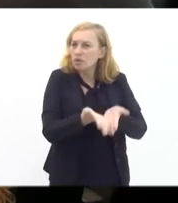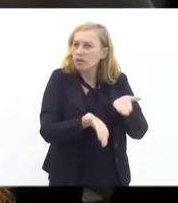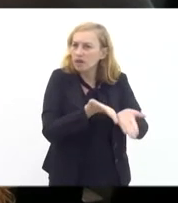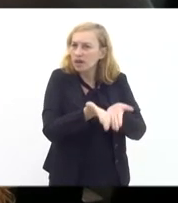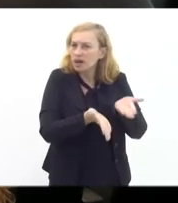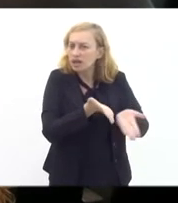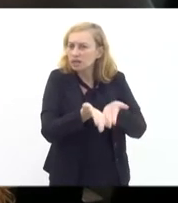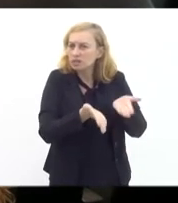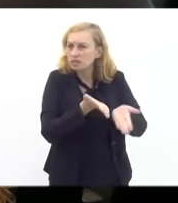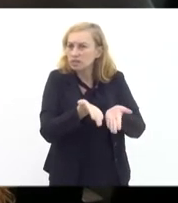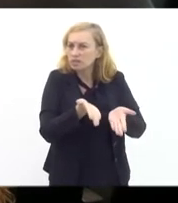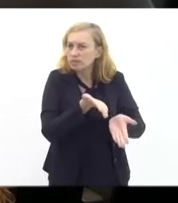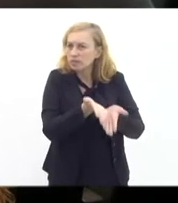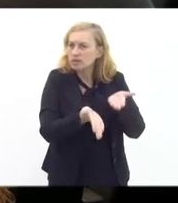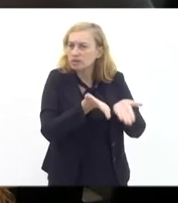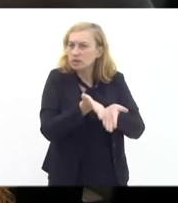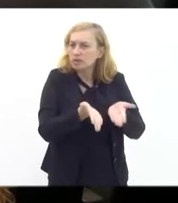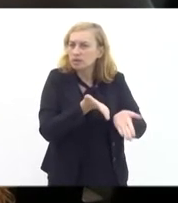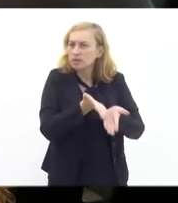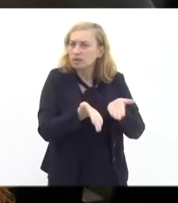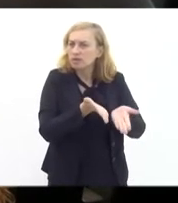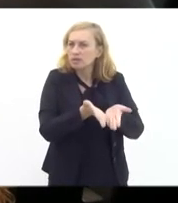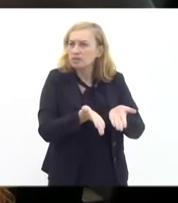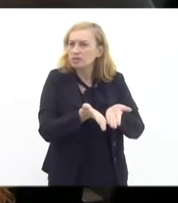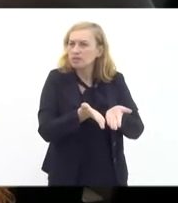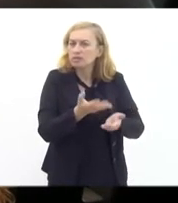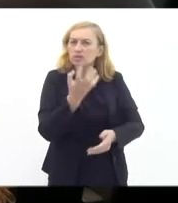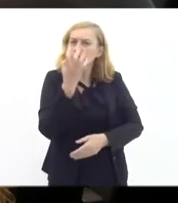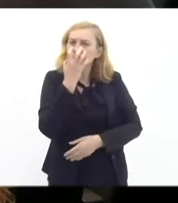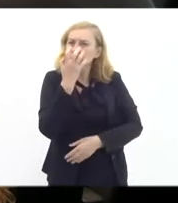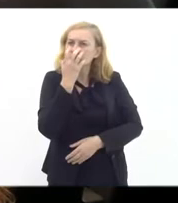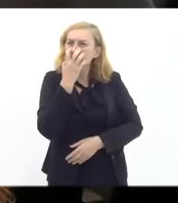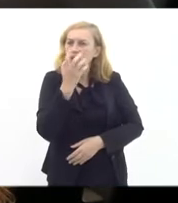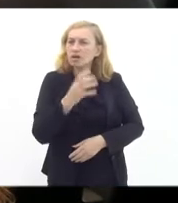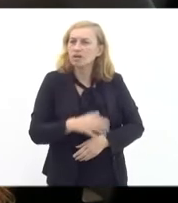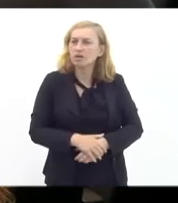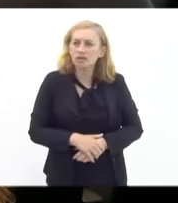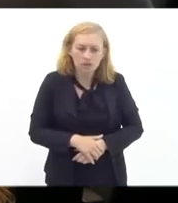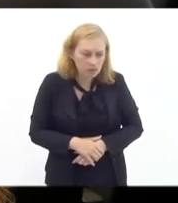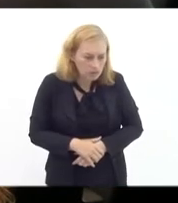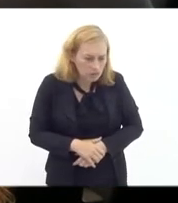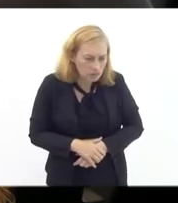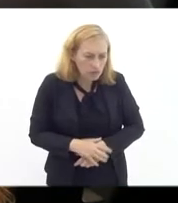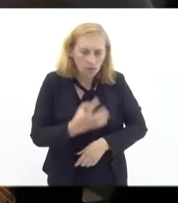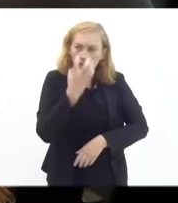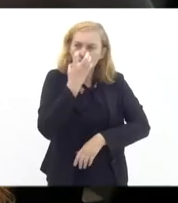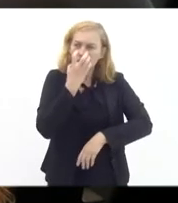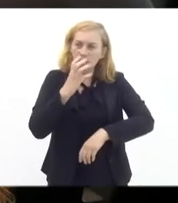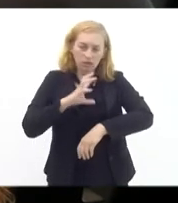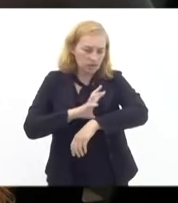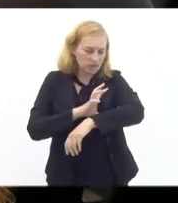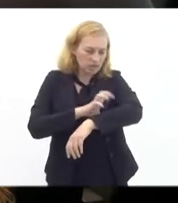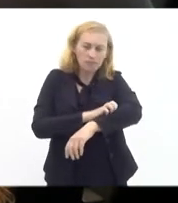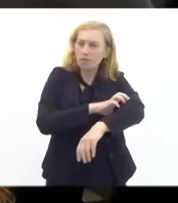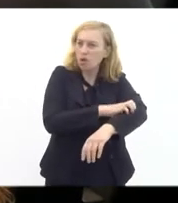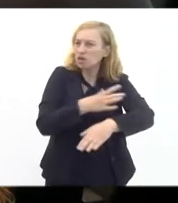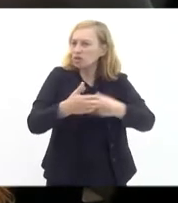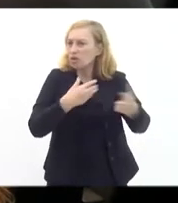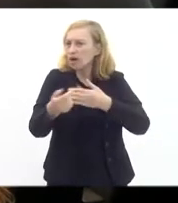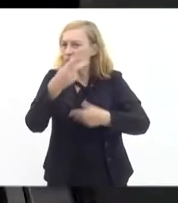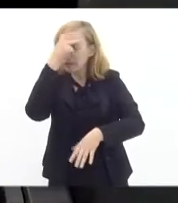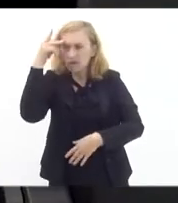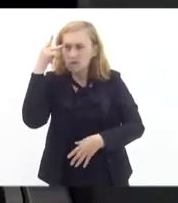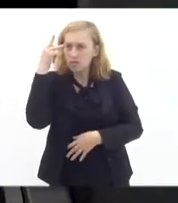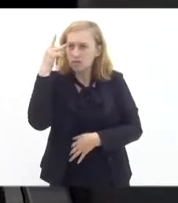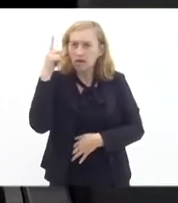dele e respeitar o entorno. Sim. O animal que sai ouvindo grade são animais completamente comprometidos,